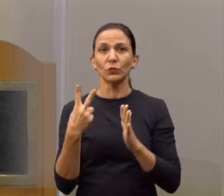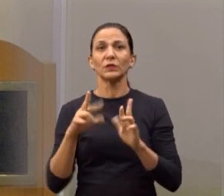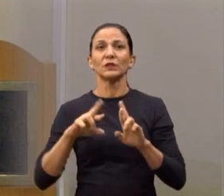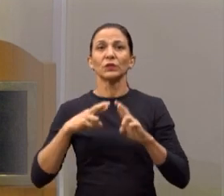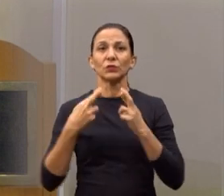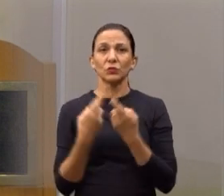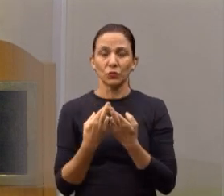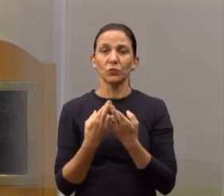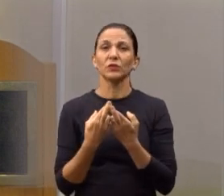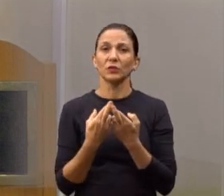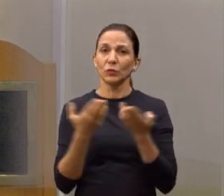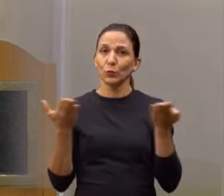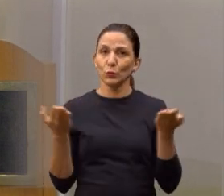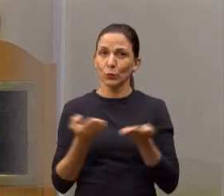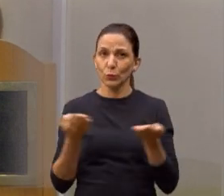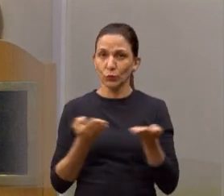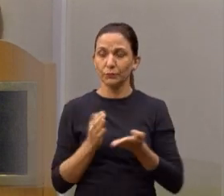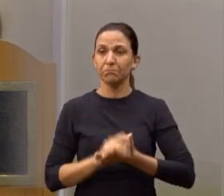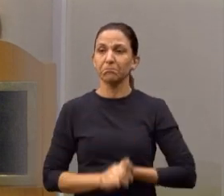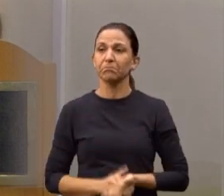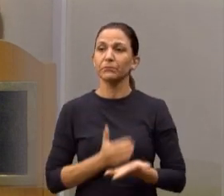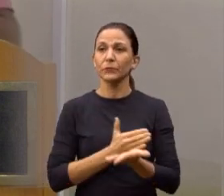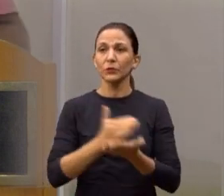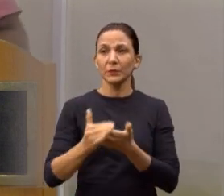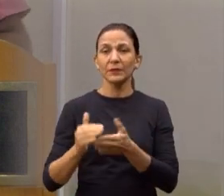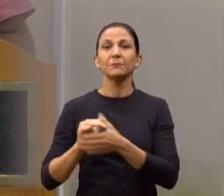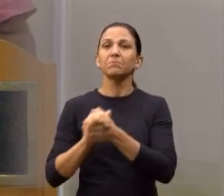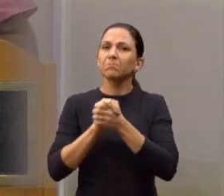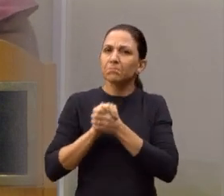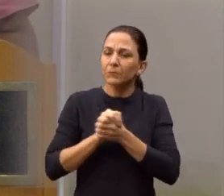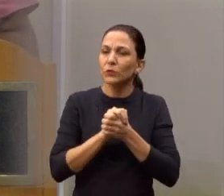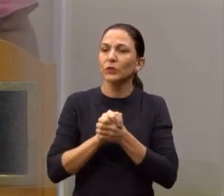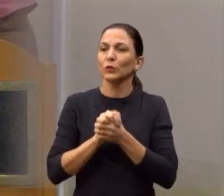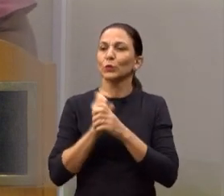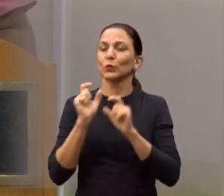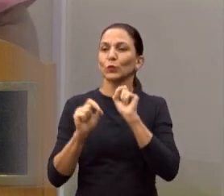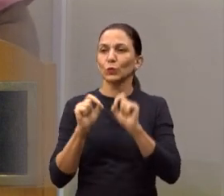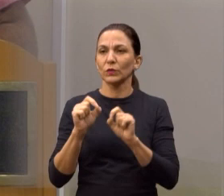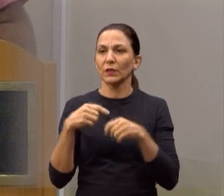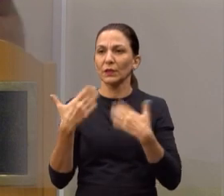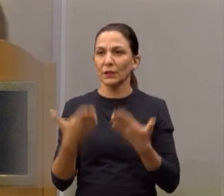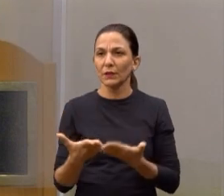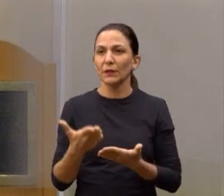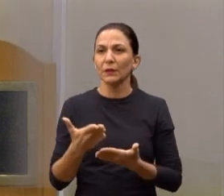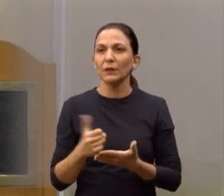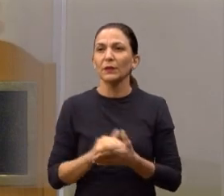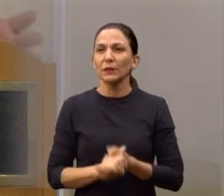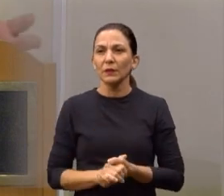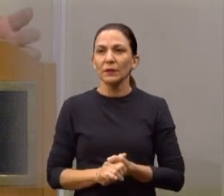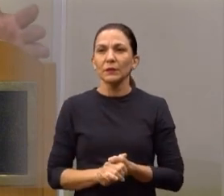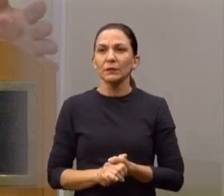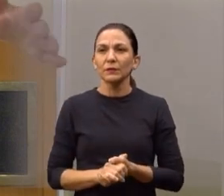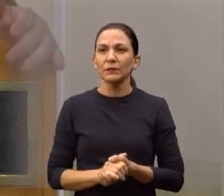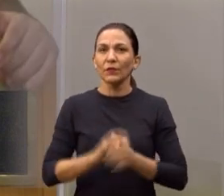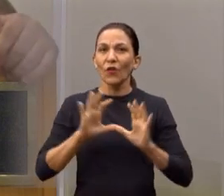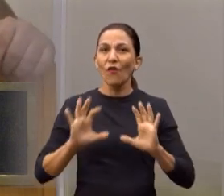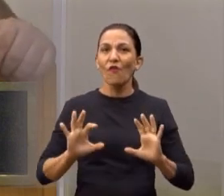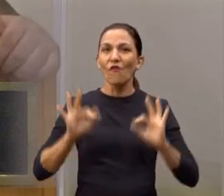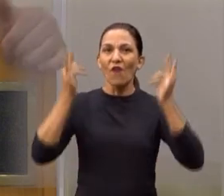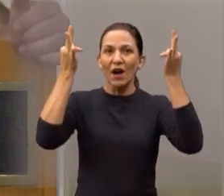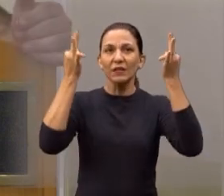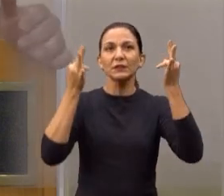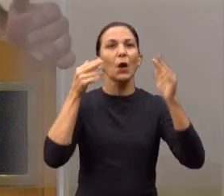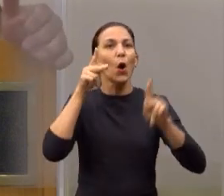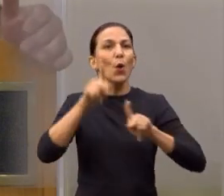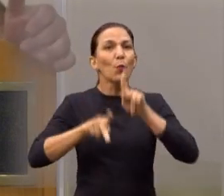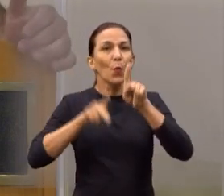acumuladas queria primeiro começar saudando aquela que foi uma das grandes festas populares